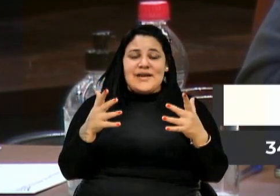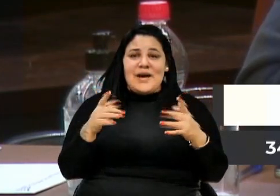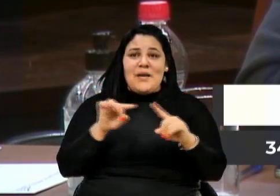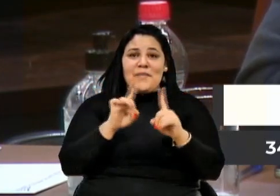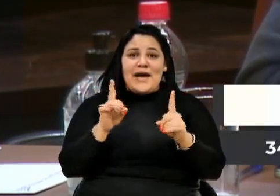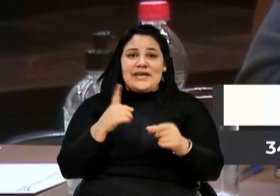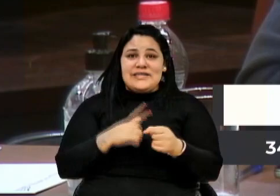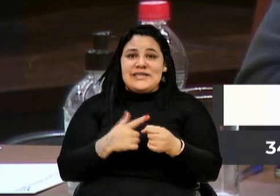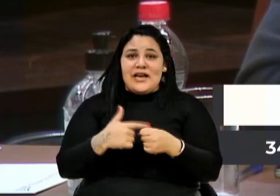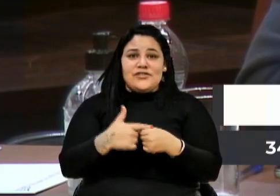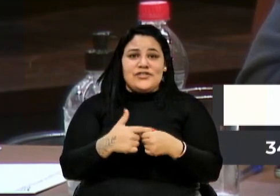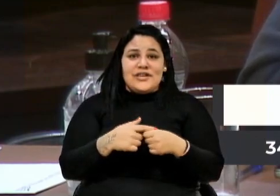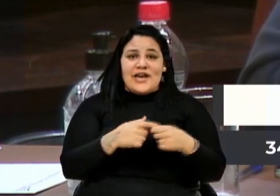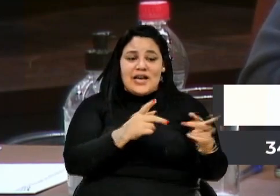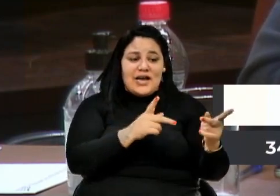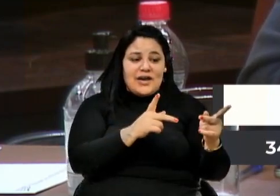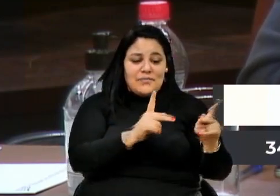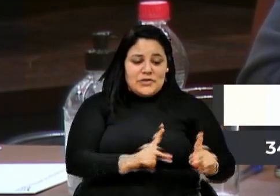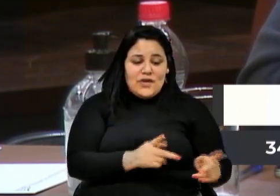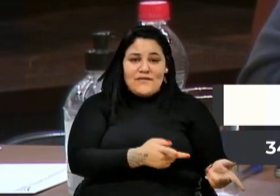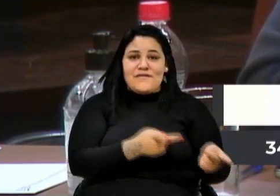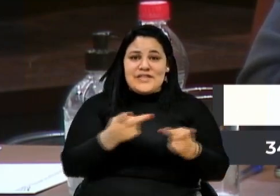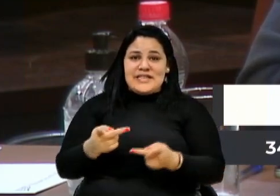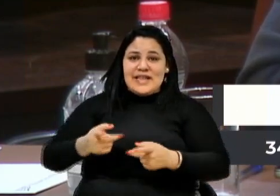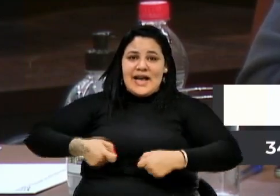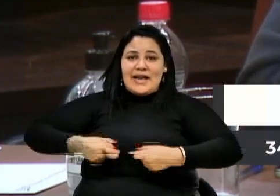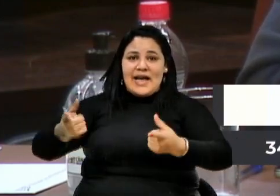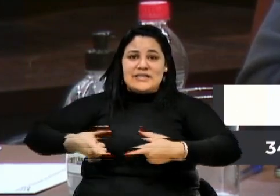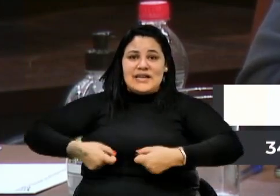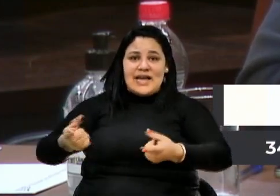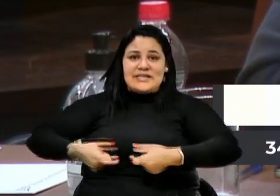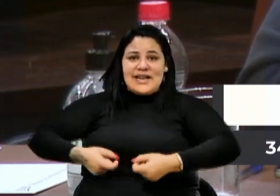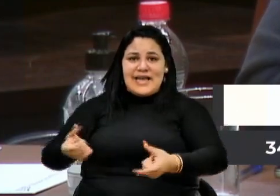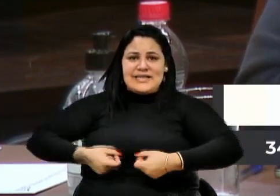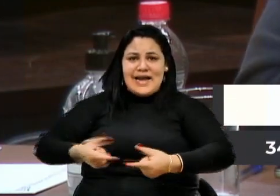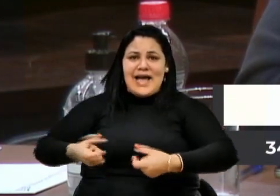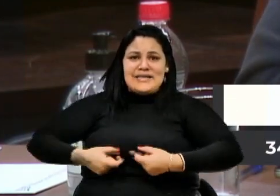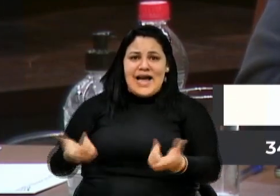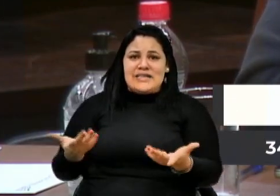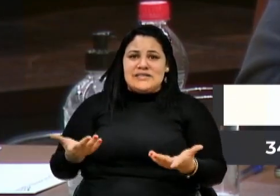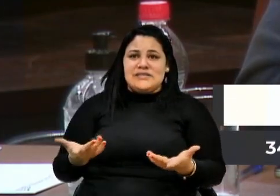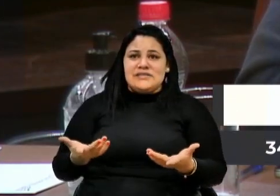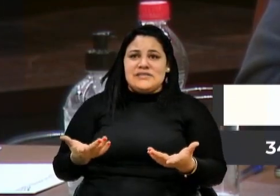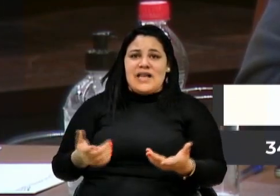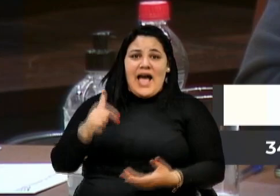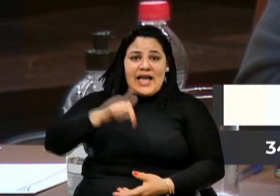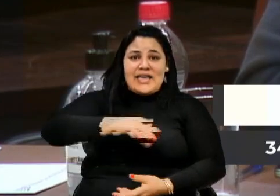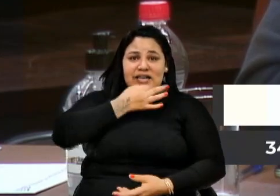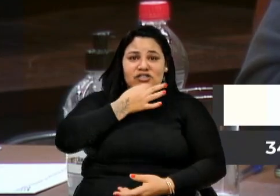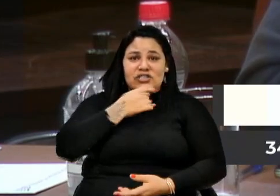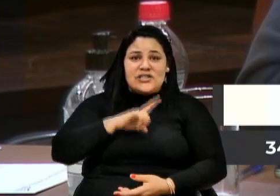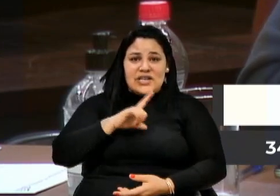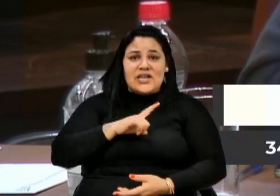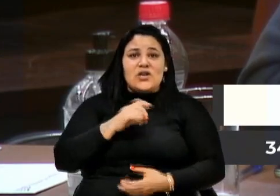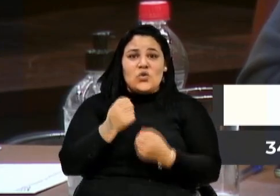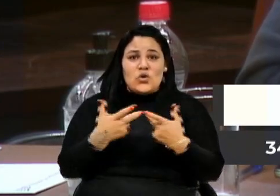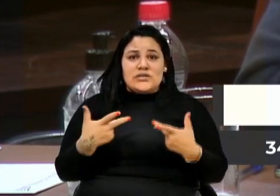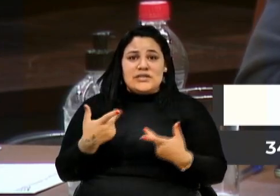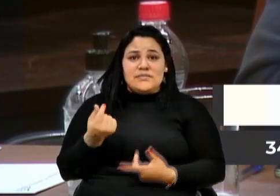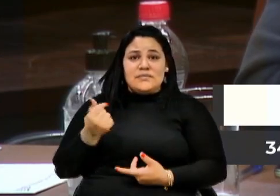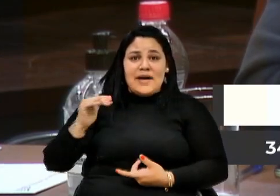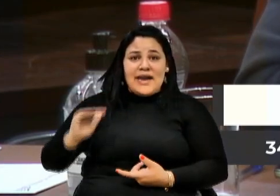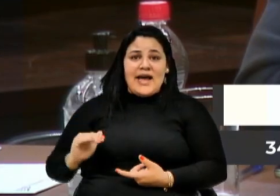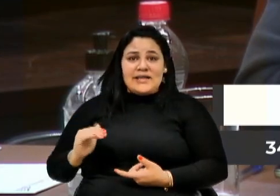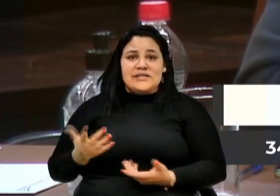pilas, $100 para cada pessoa, numa atividade que dura 1, 2 horas. Aqui nós temos coisas baratas para serem exploradas. Cadê o